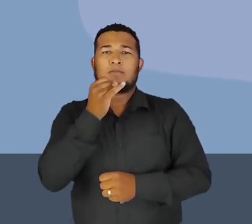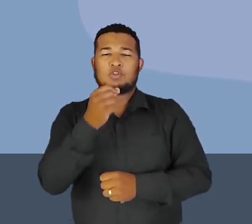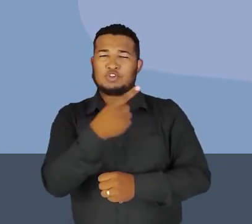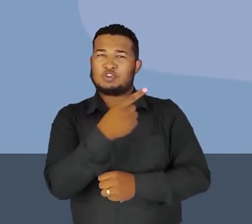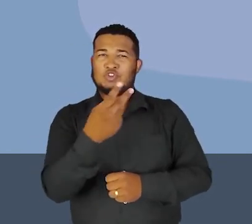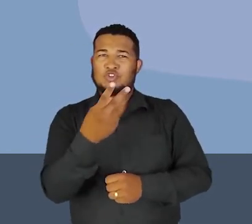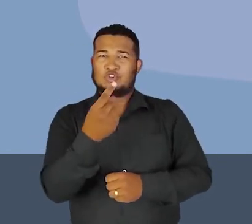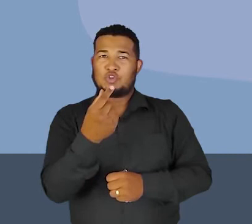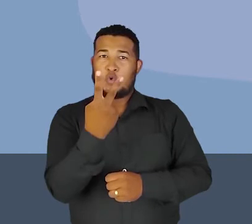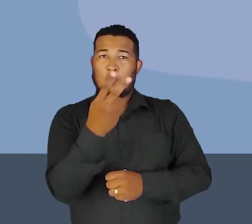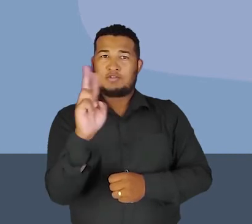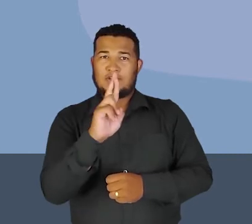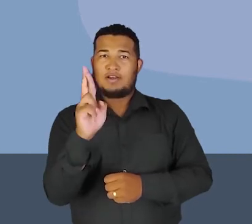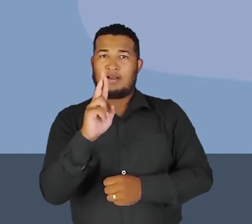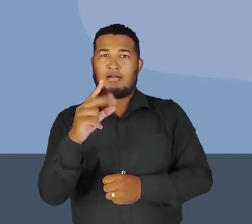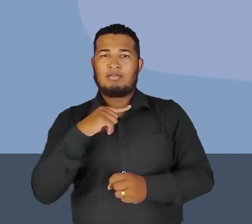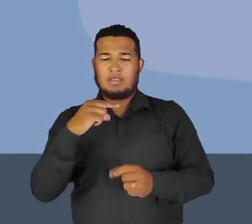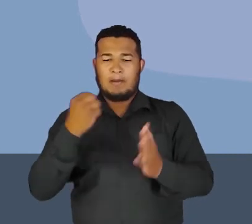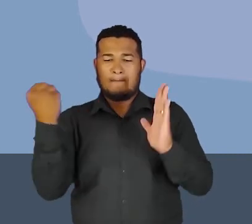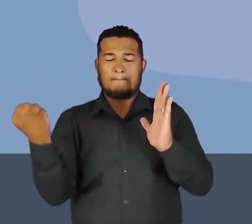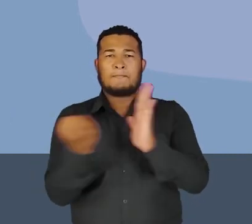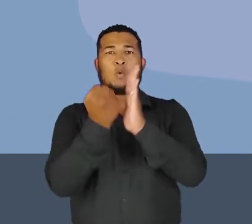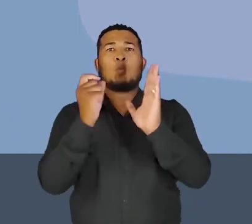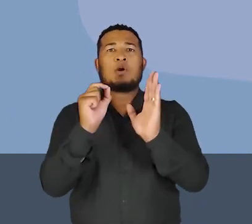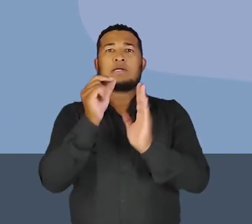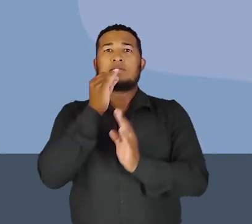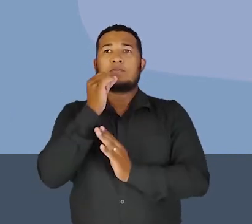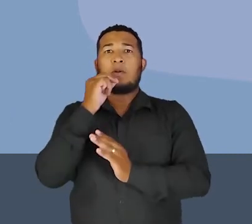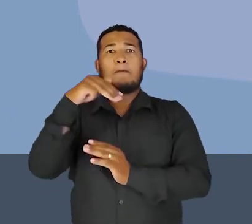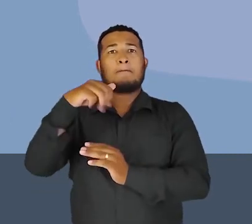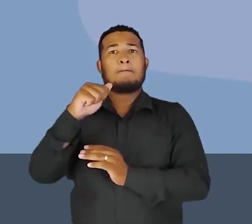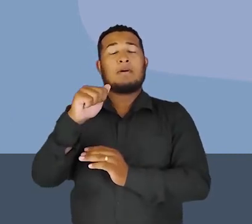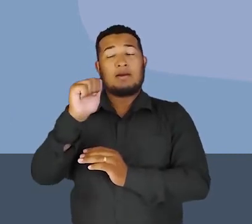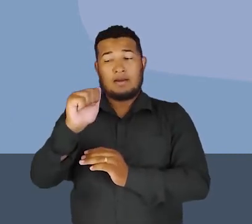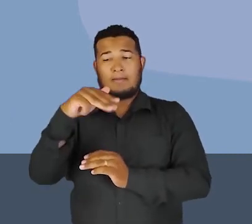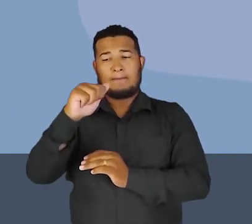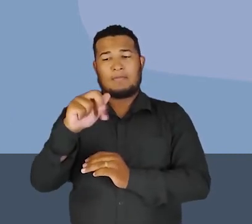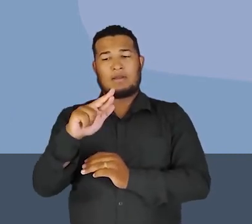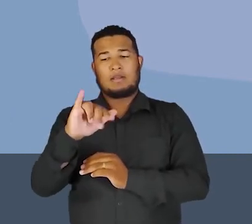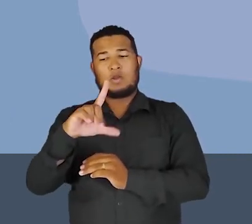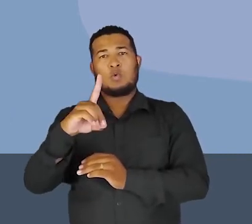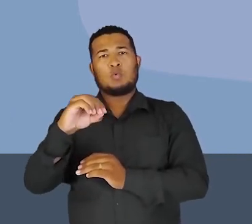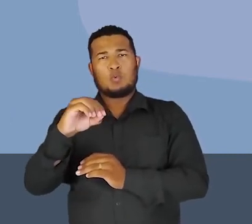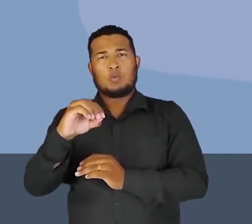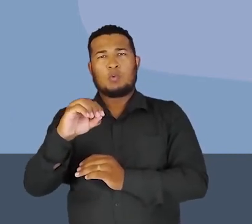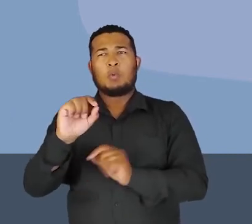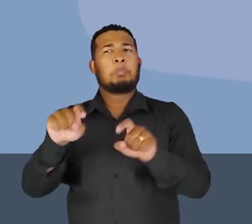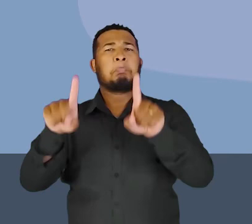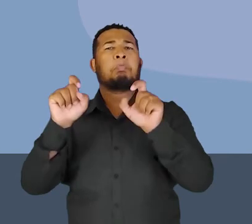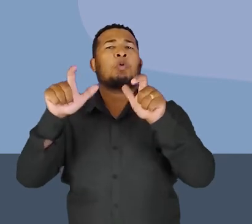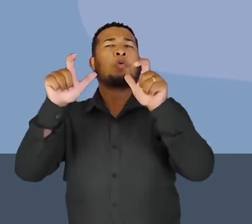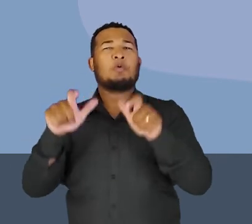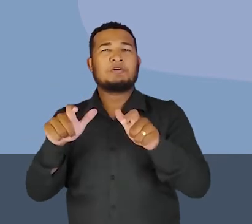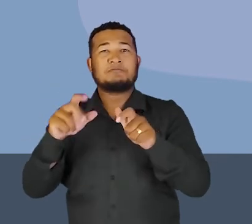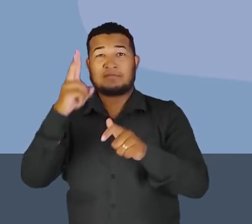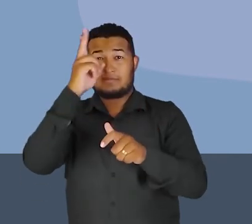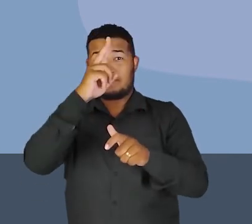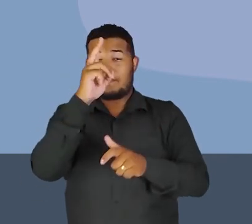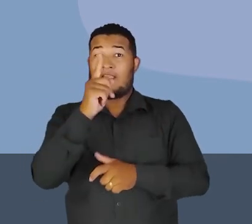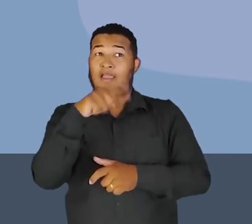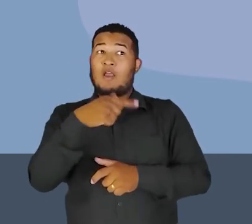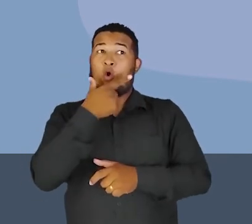nota de R$2 com o carimbo de Cadê Amarildo? Que Amarildo foi aquele pedreiro que desapareceu numa comunidade no Rio de